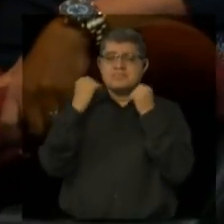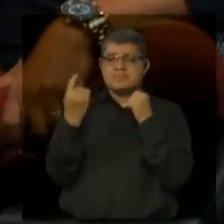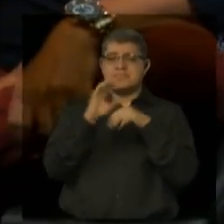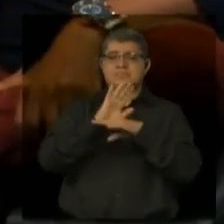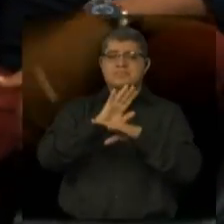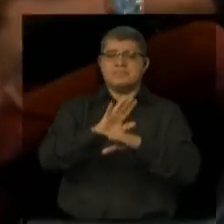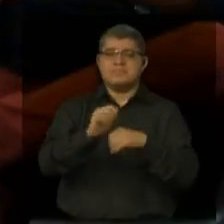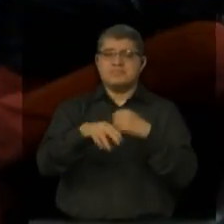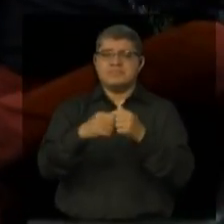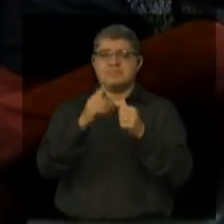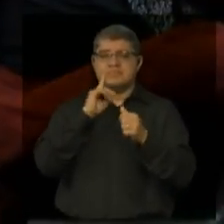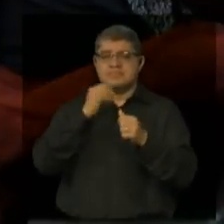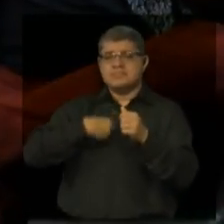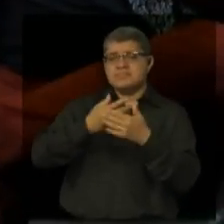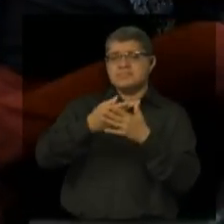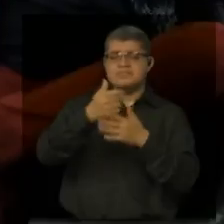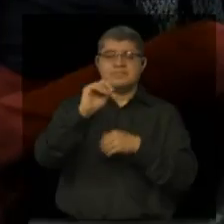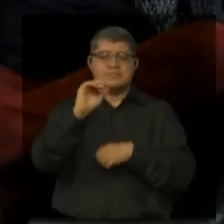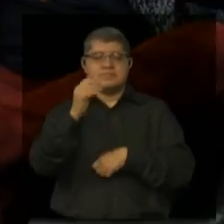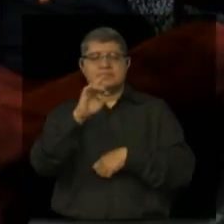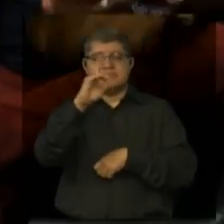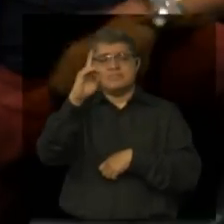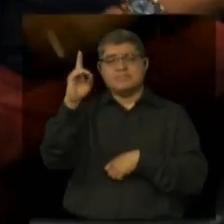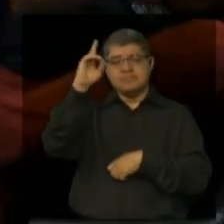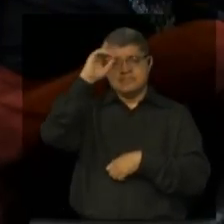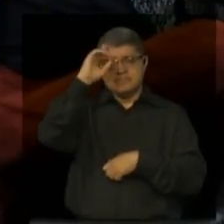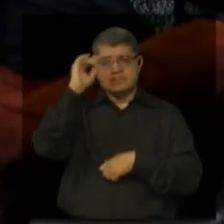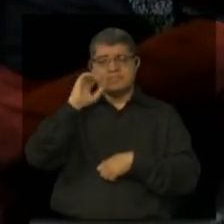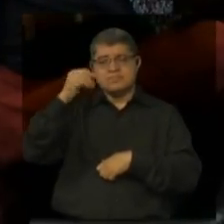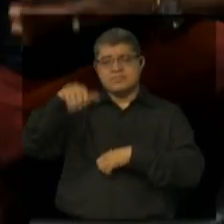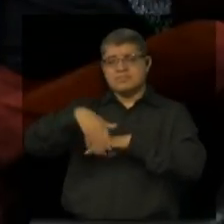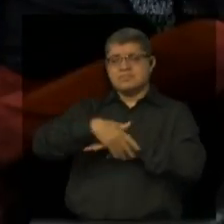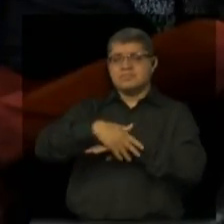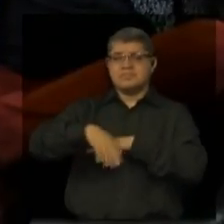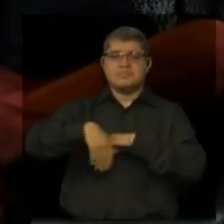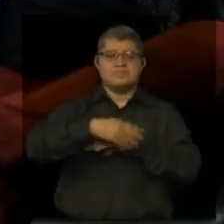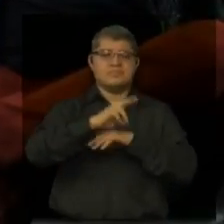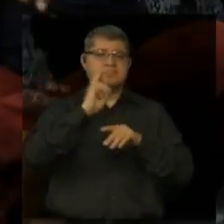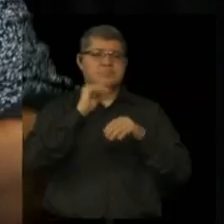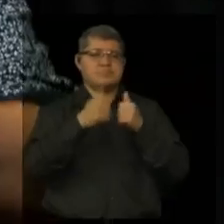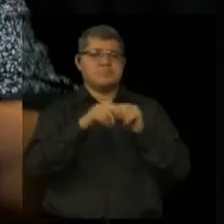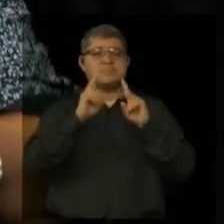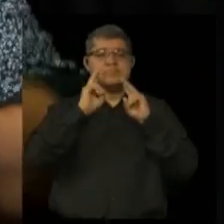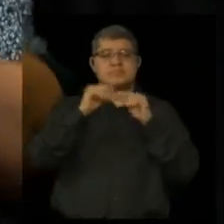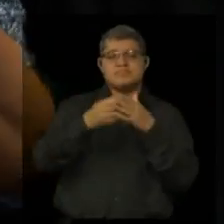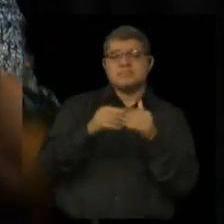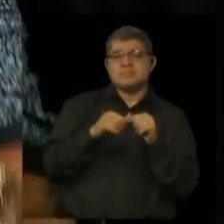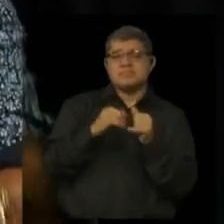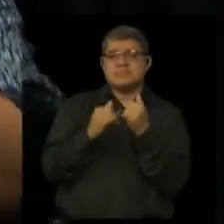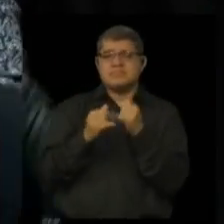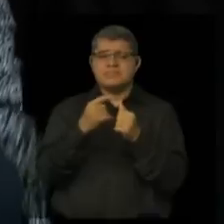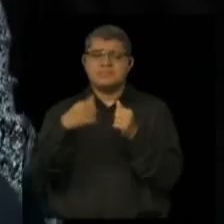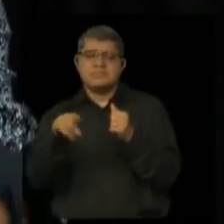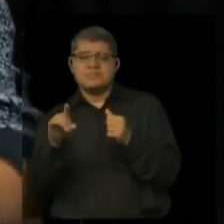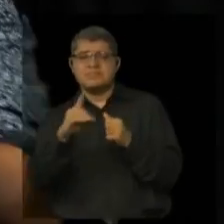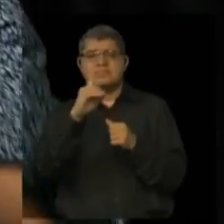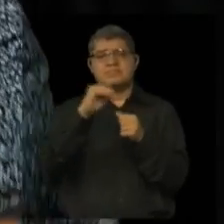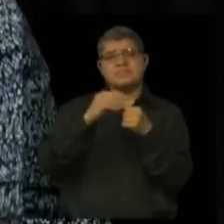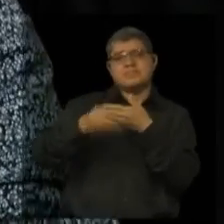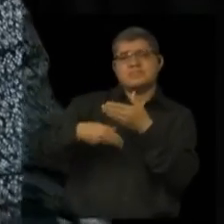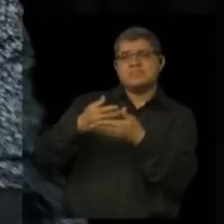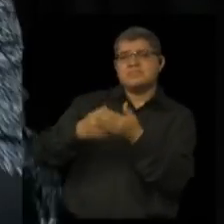Solidária, em que eu passava 10 dias na rua, me vestia de mendigo e passava os 10 dias para